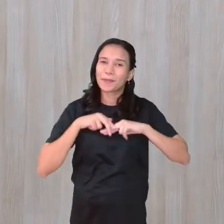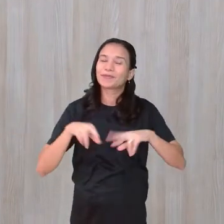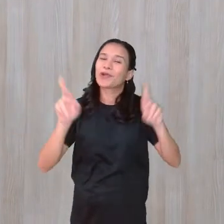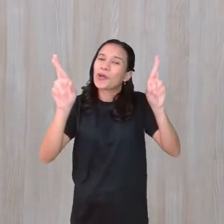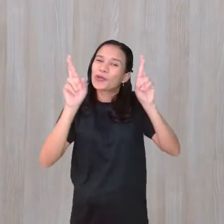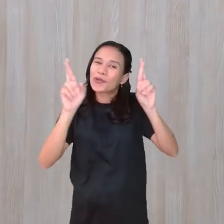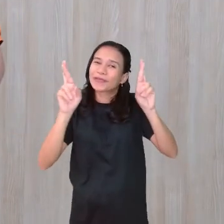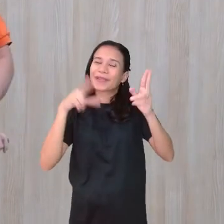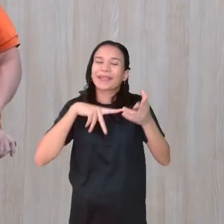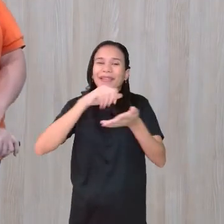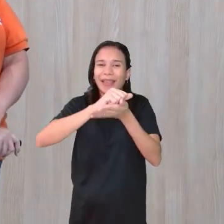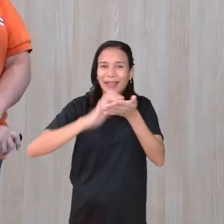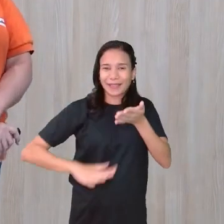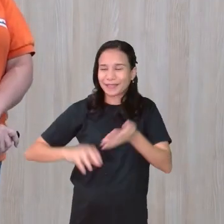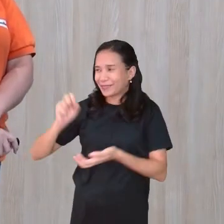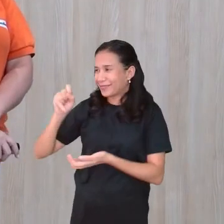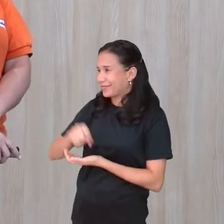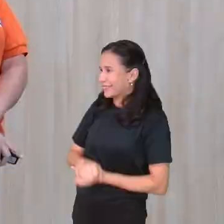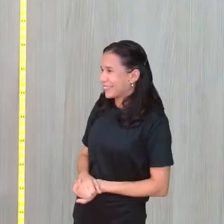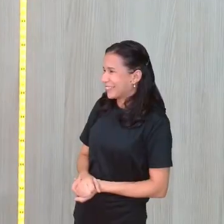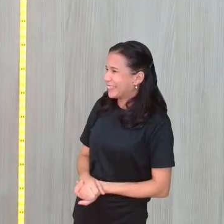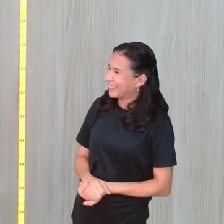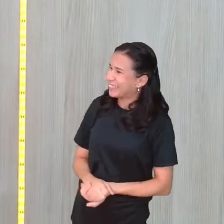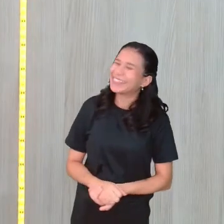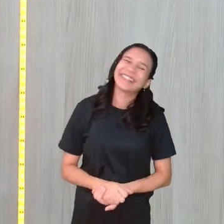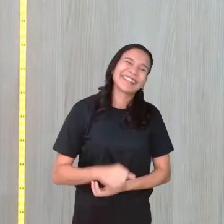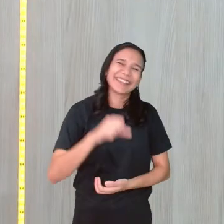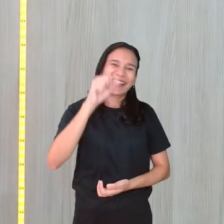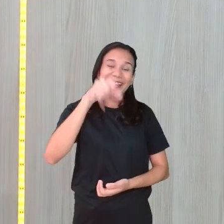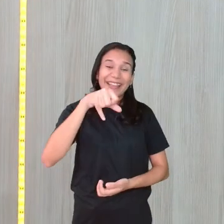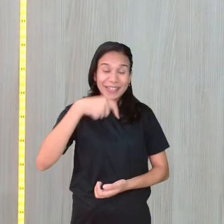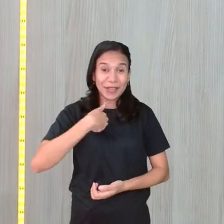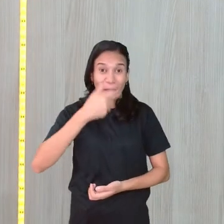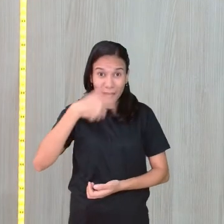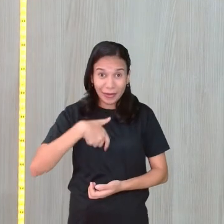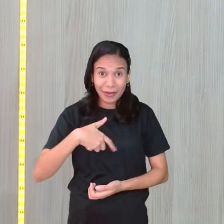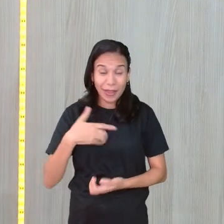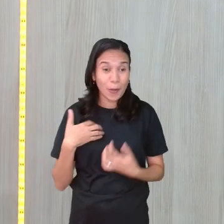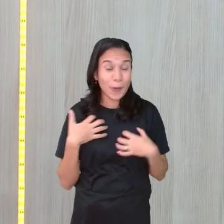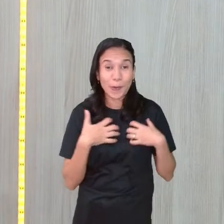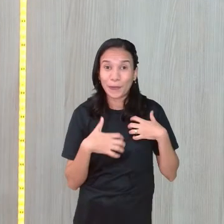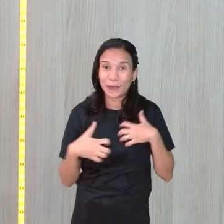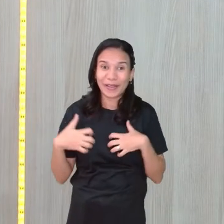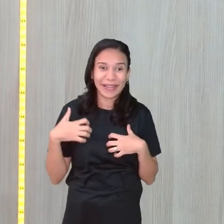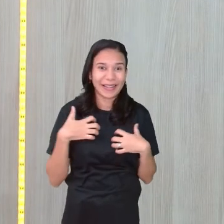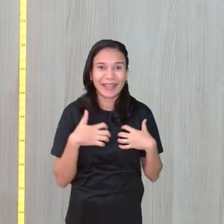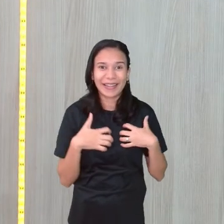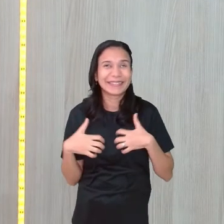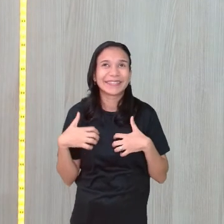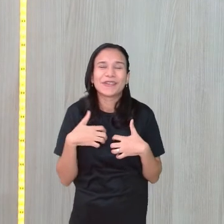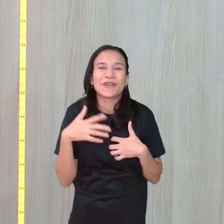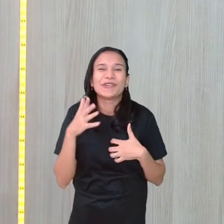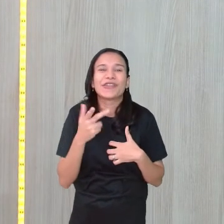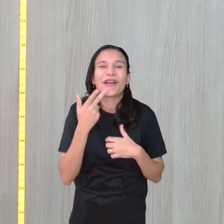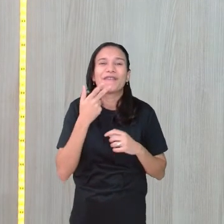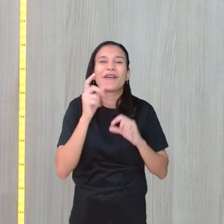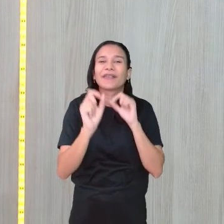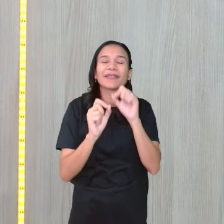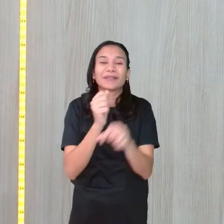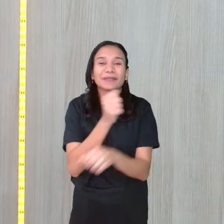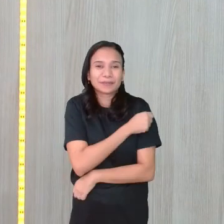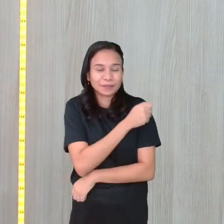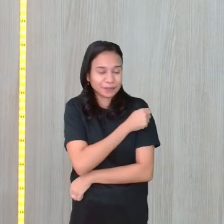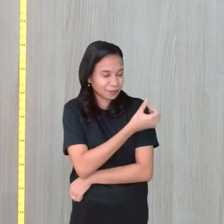esperamos por essa atividade, né, professora Isabel? Pois é, Adriana, eu estou aqui inquieta, querendo Sim. já dizer para os nossos